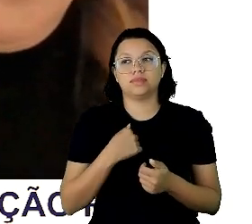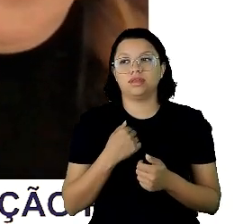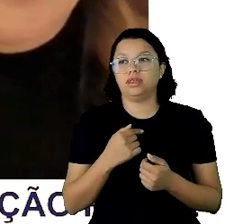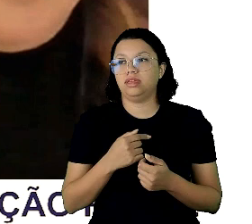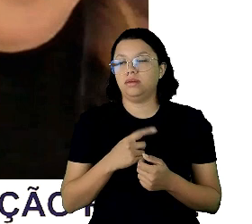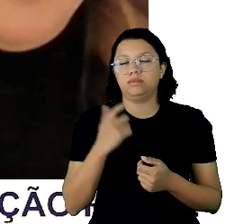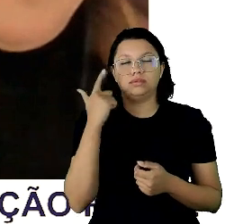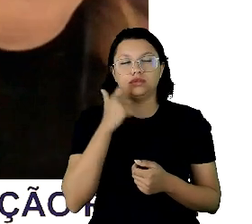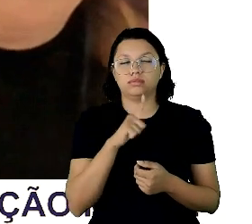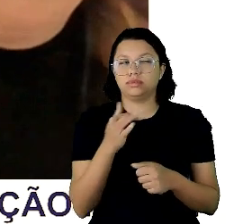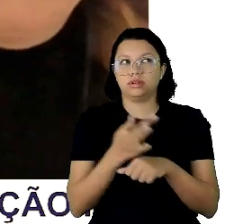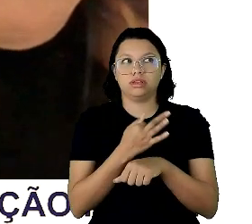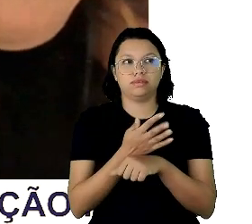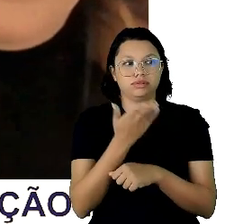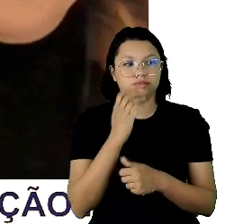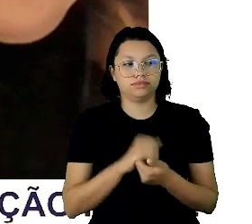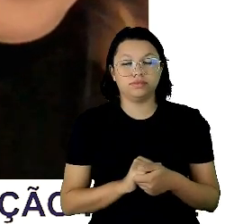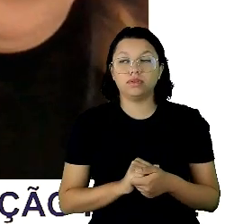ponto.